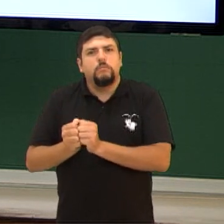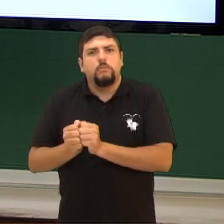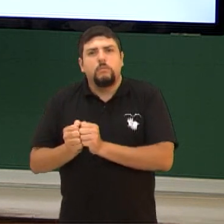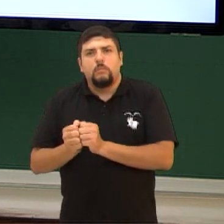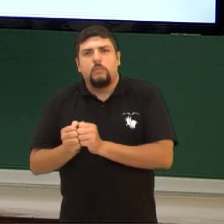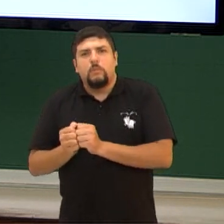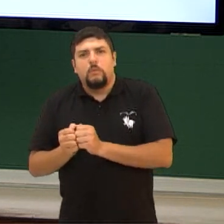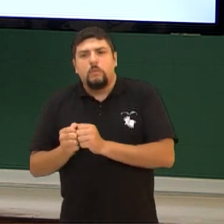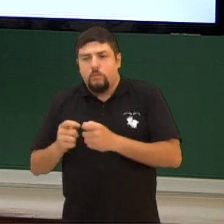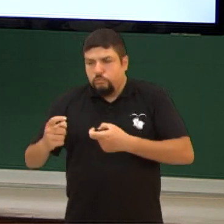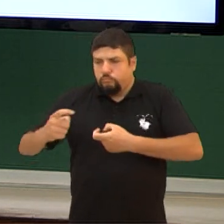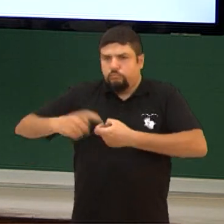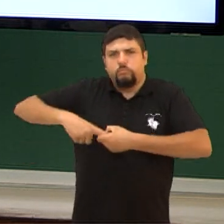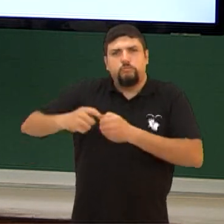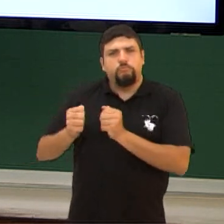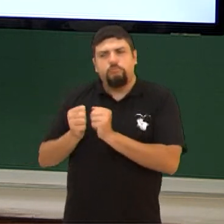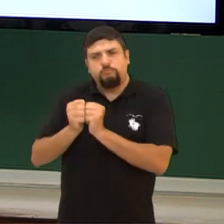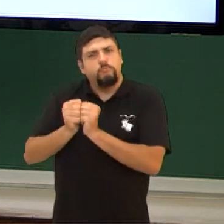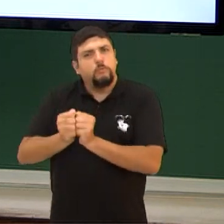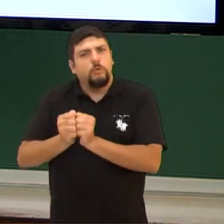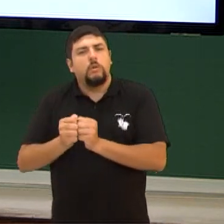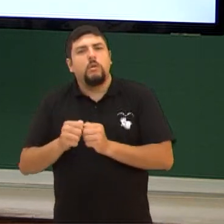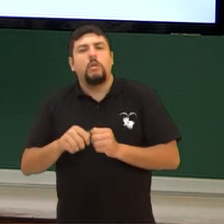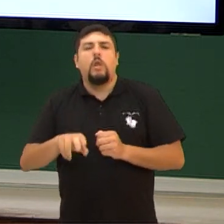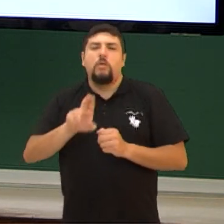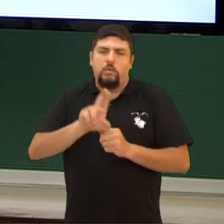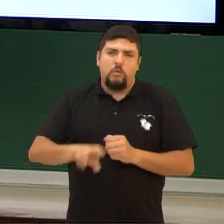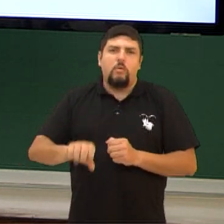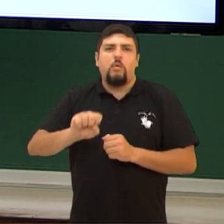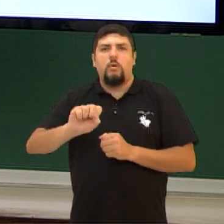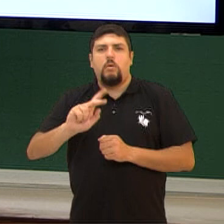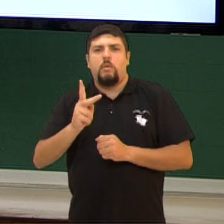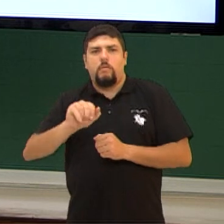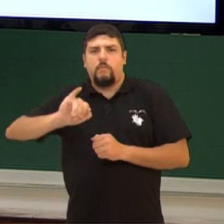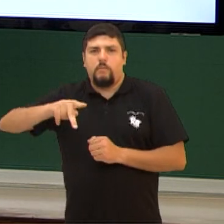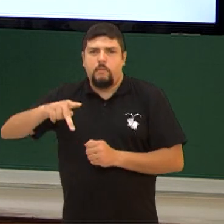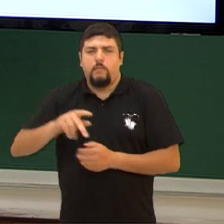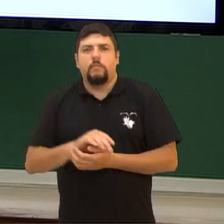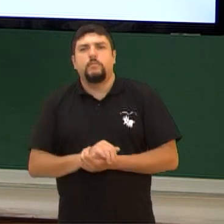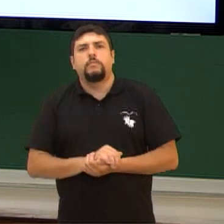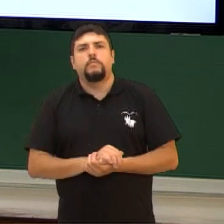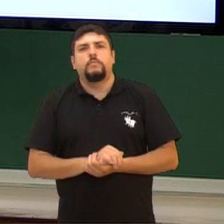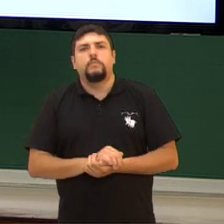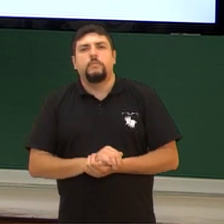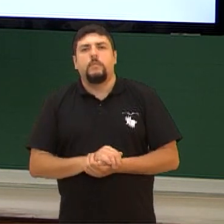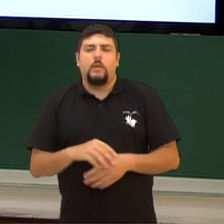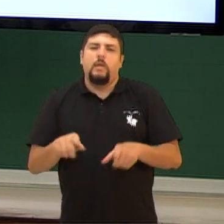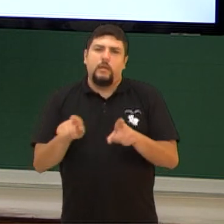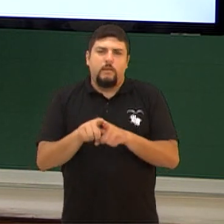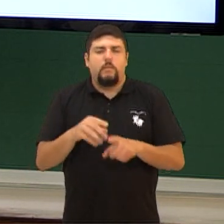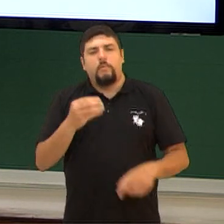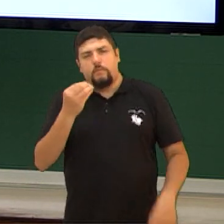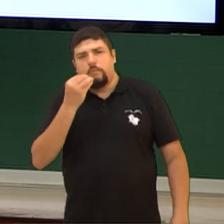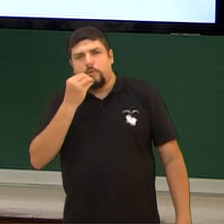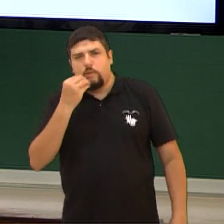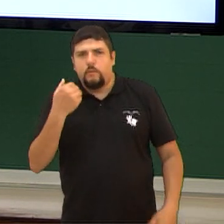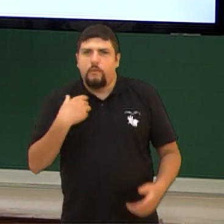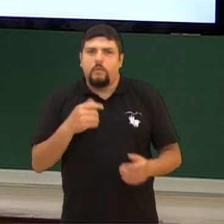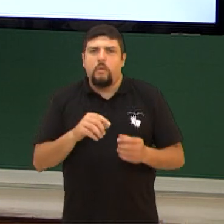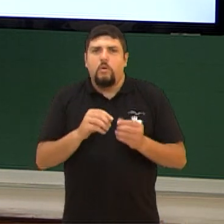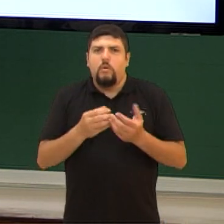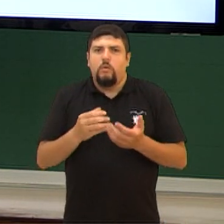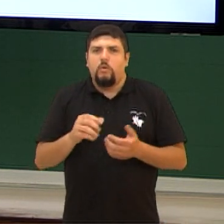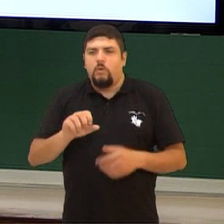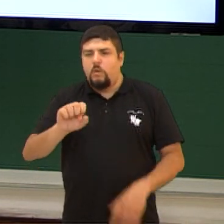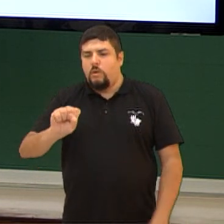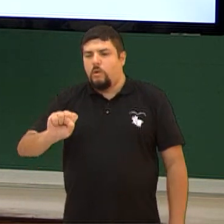tá? Então, é possível de você encontrar em outros sentidos assim. E óbvio, né, gente? Sabemos que sozinha, como outro substantivo, a palavra